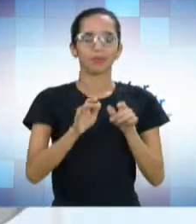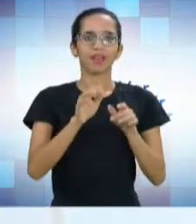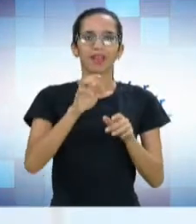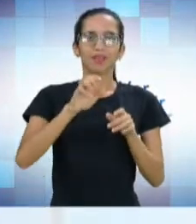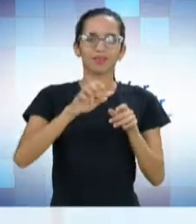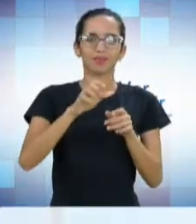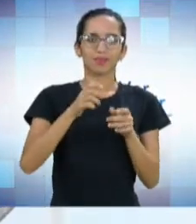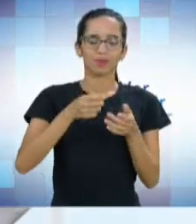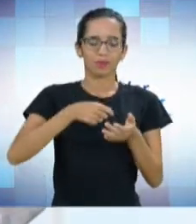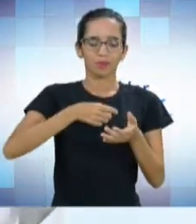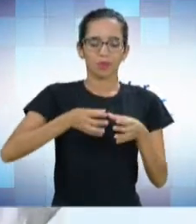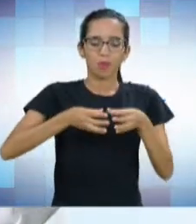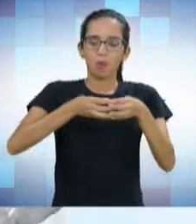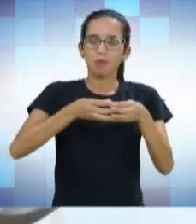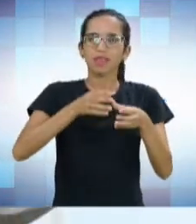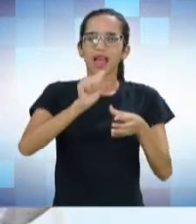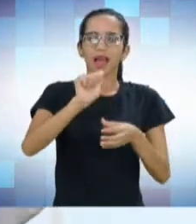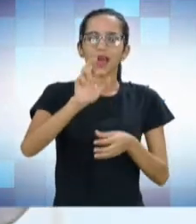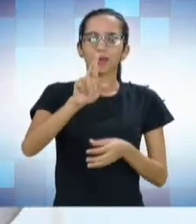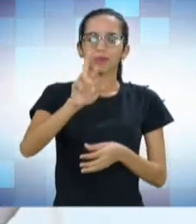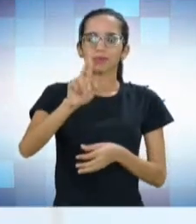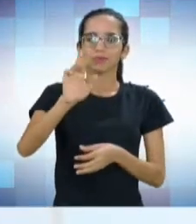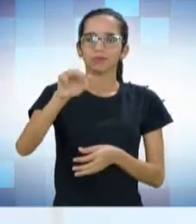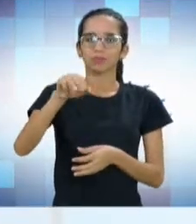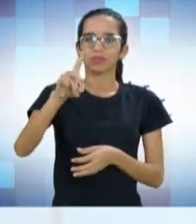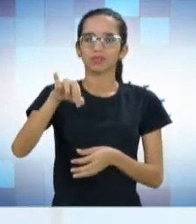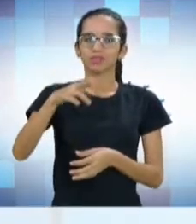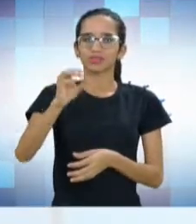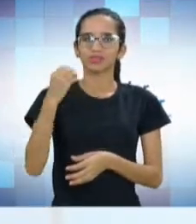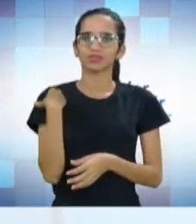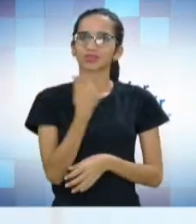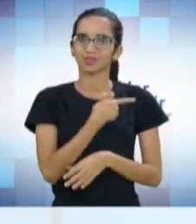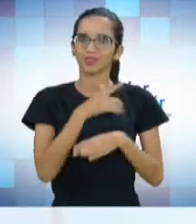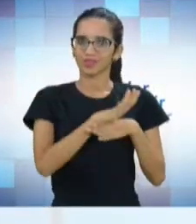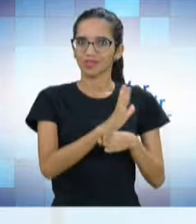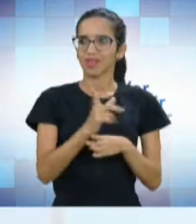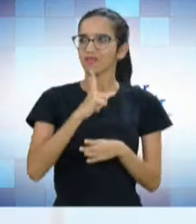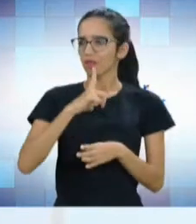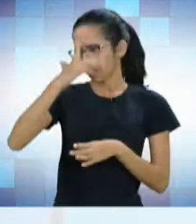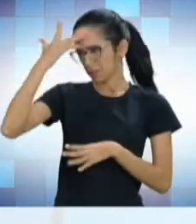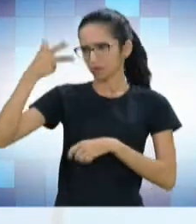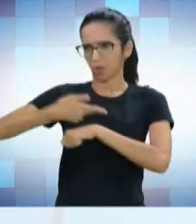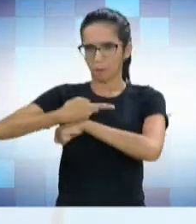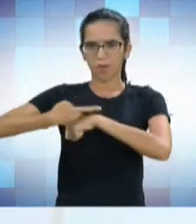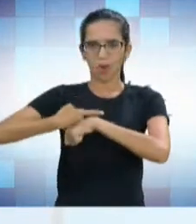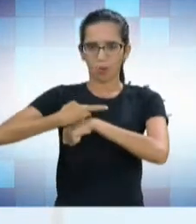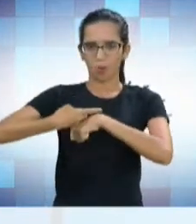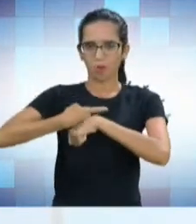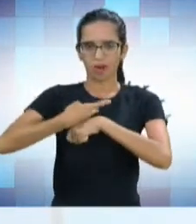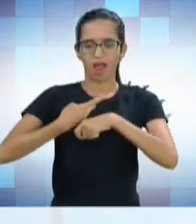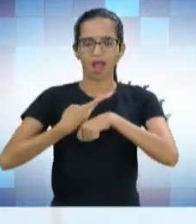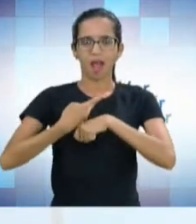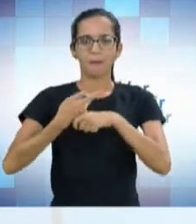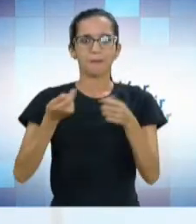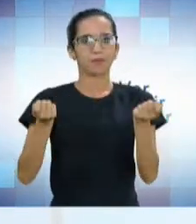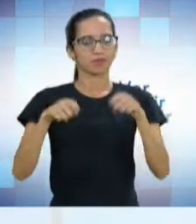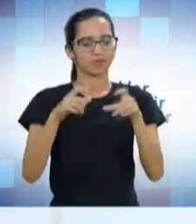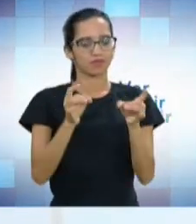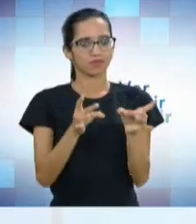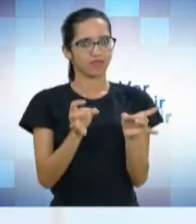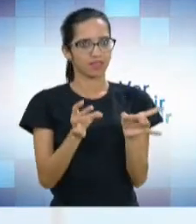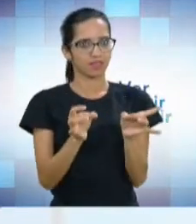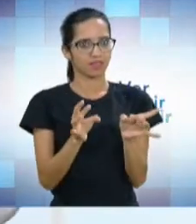arrumadinho nós damos apoio recentemente teve uma pessoa que foi nos procurar se pra vender o peixe